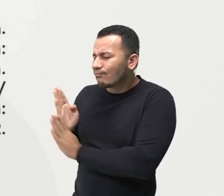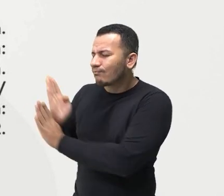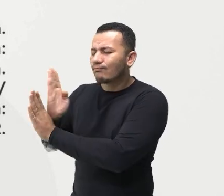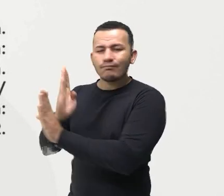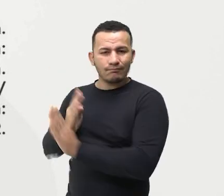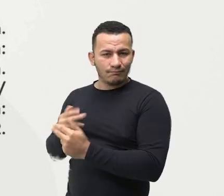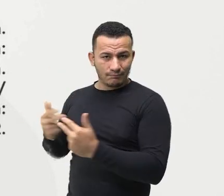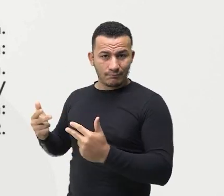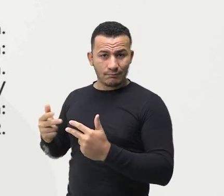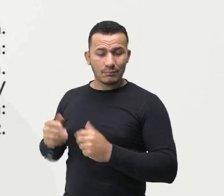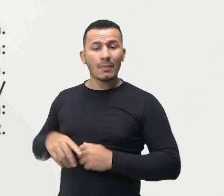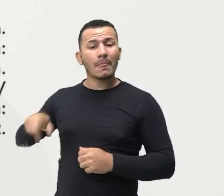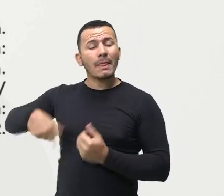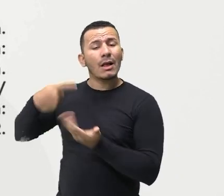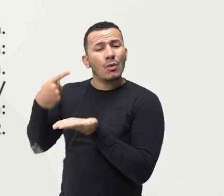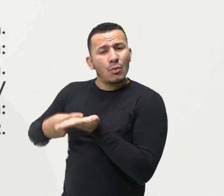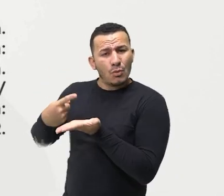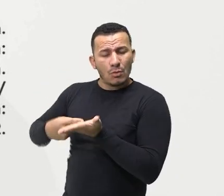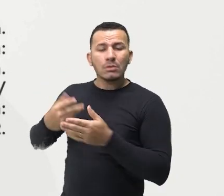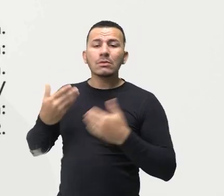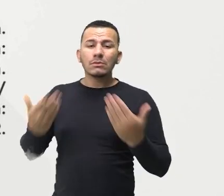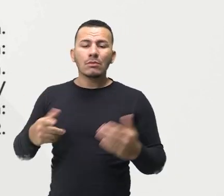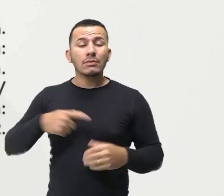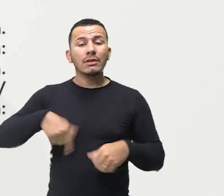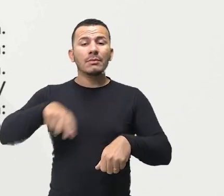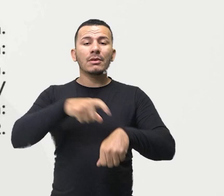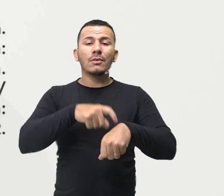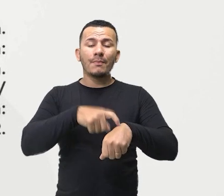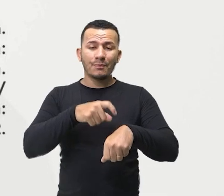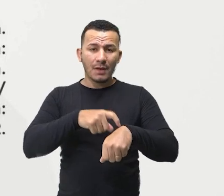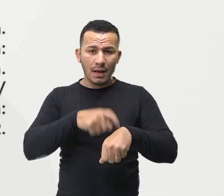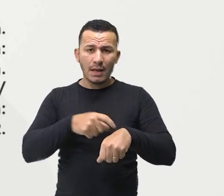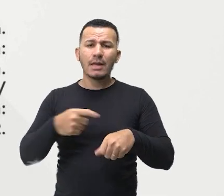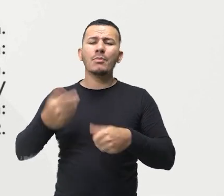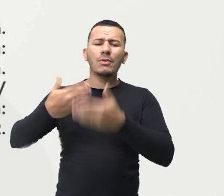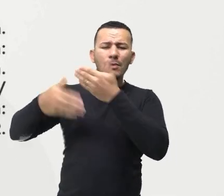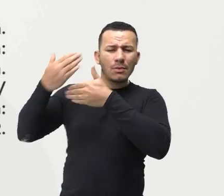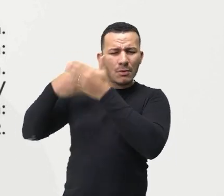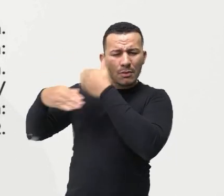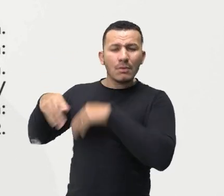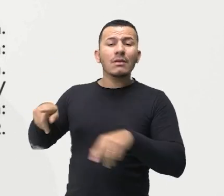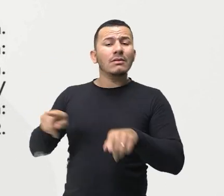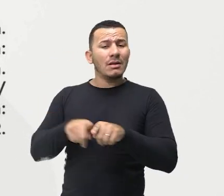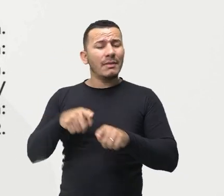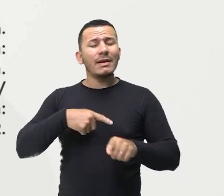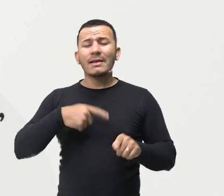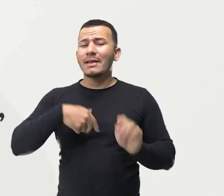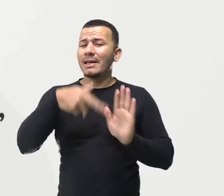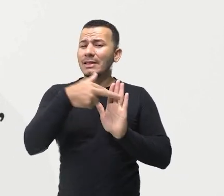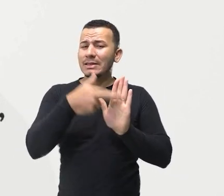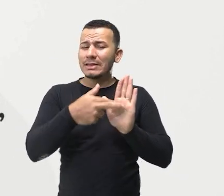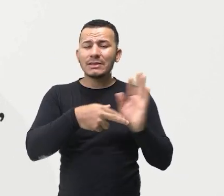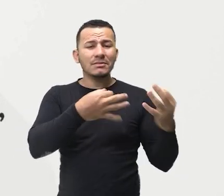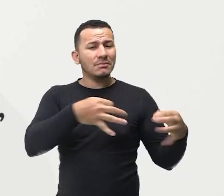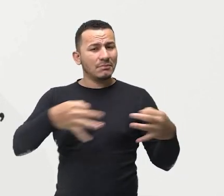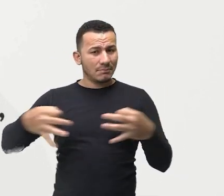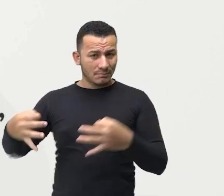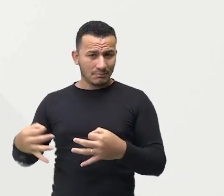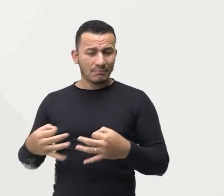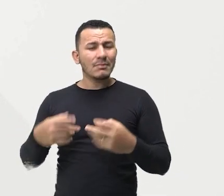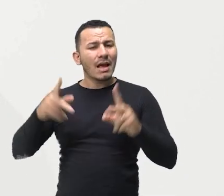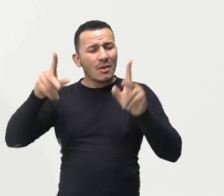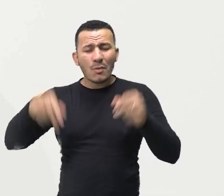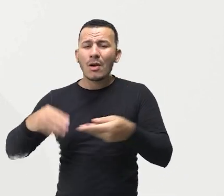Observem também que a gente tem a ideia do tempo que passou, de algo esquecido, também em cada peça desses elementos. A gente